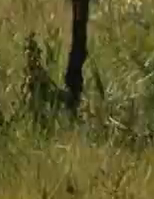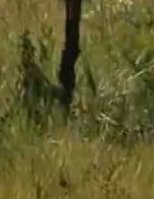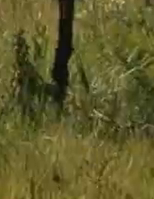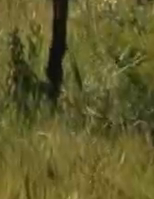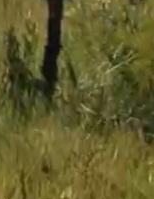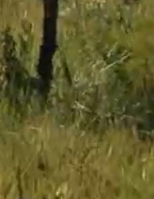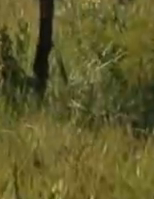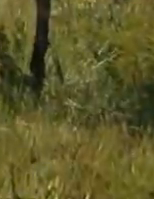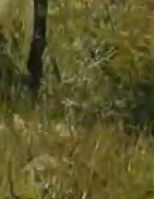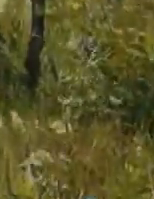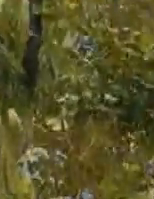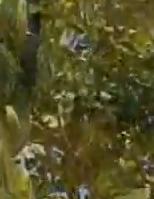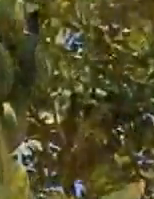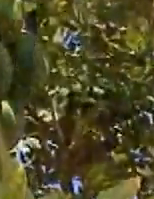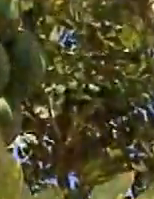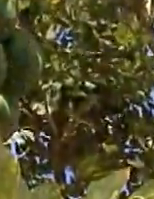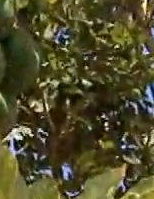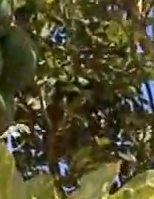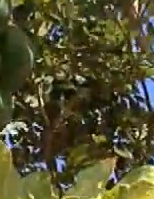Música